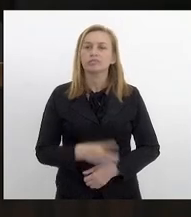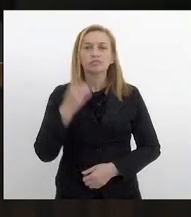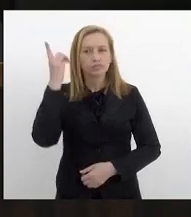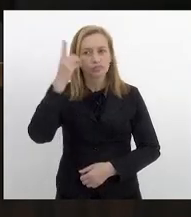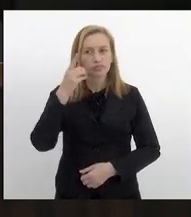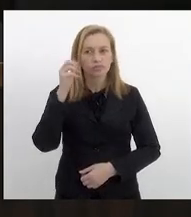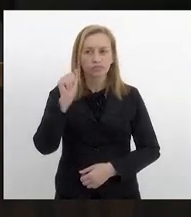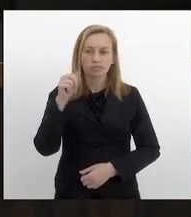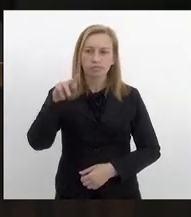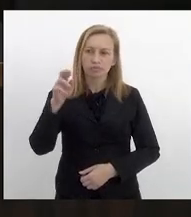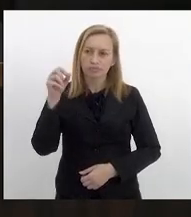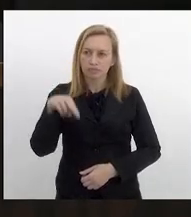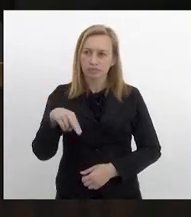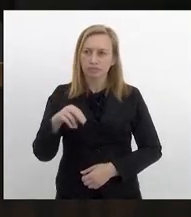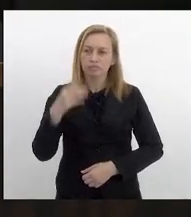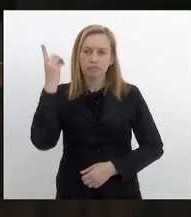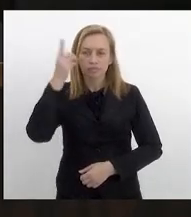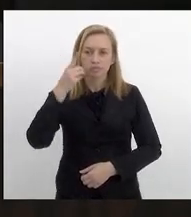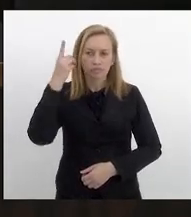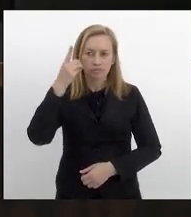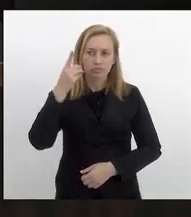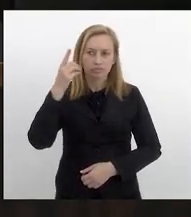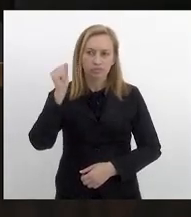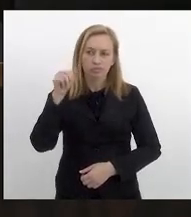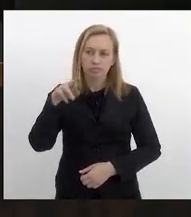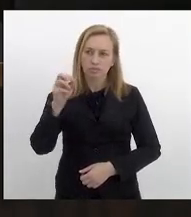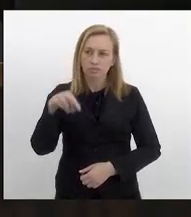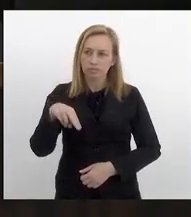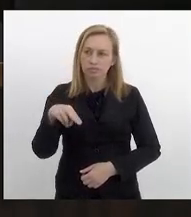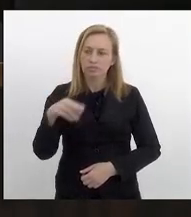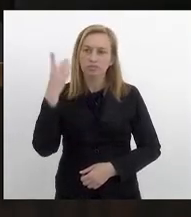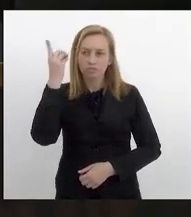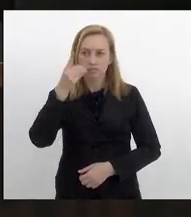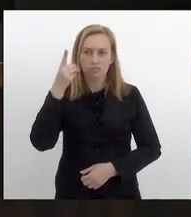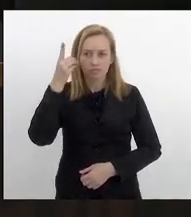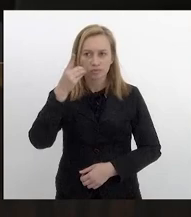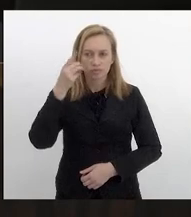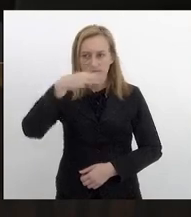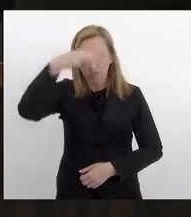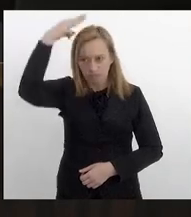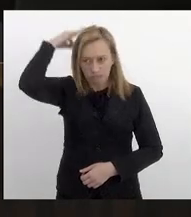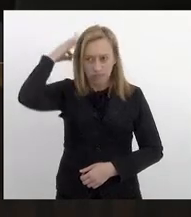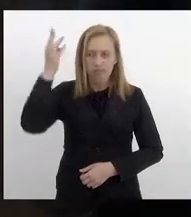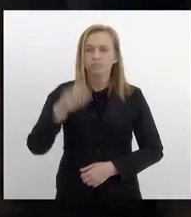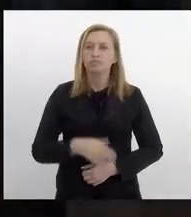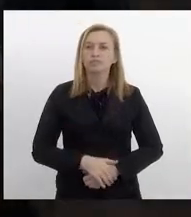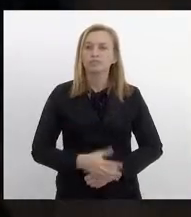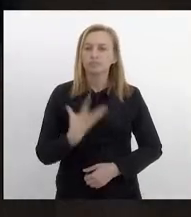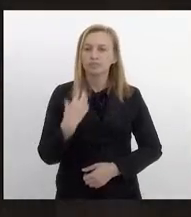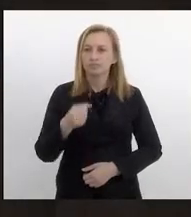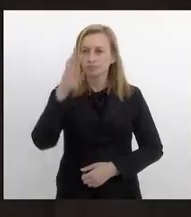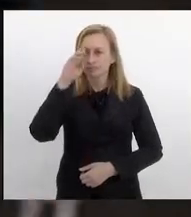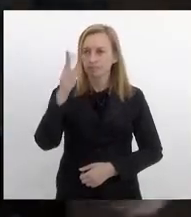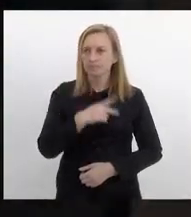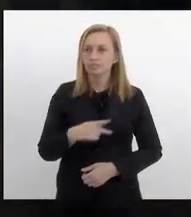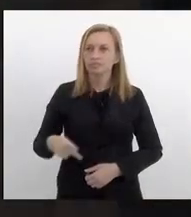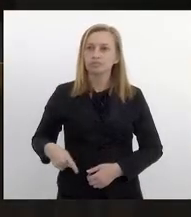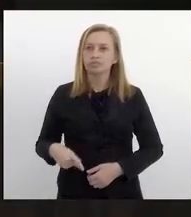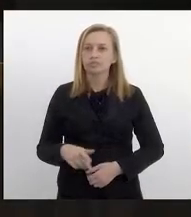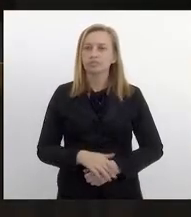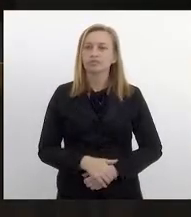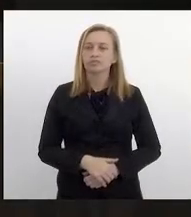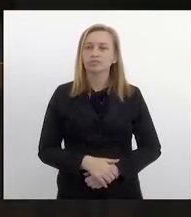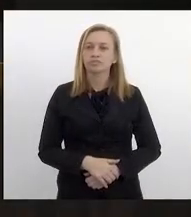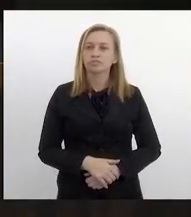Deputado Anderson Alexandre. Deputado Anderson Alexandre. Deputado Márcio Pacheco. Favorável, presidente.